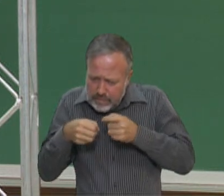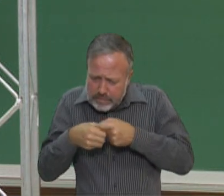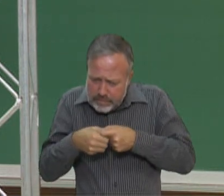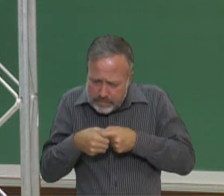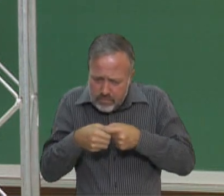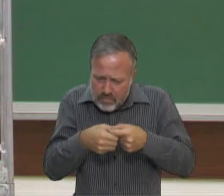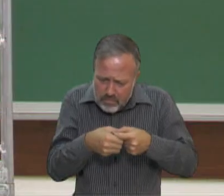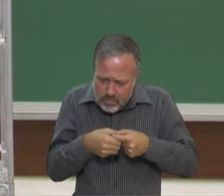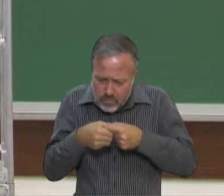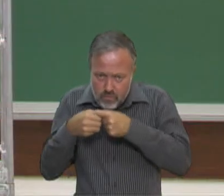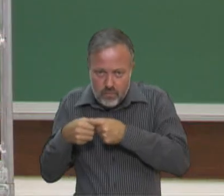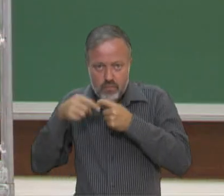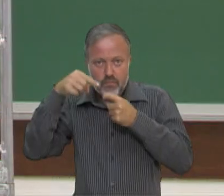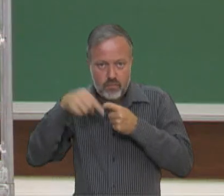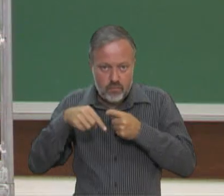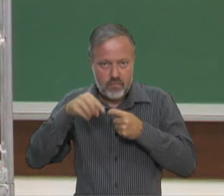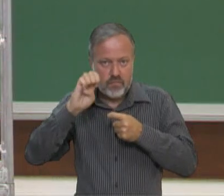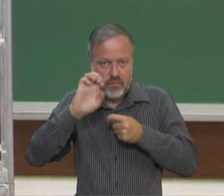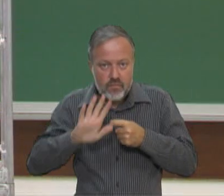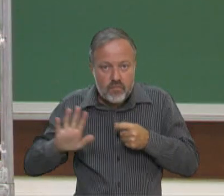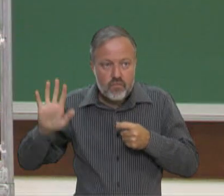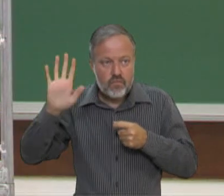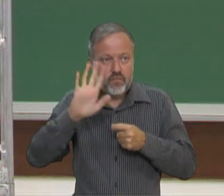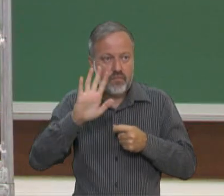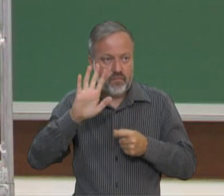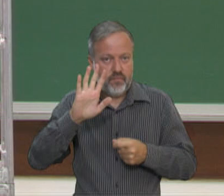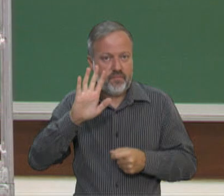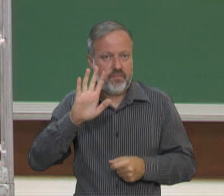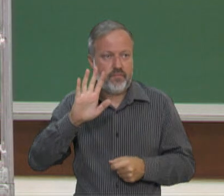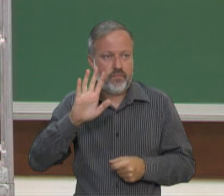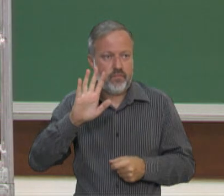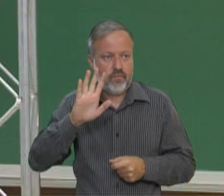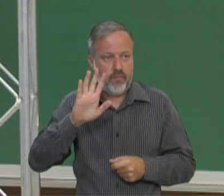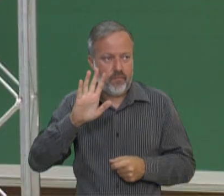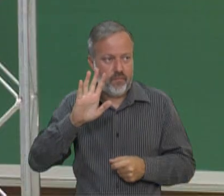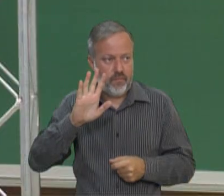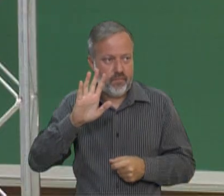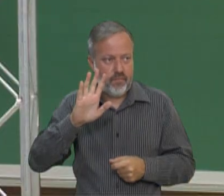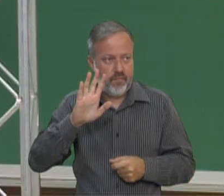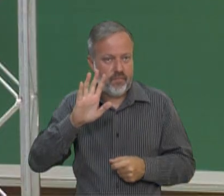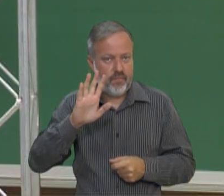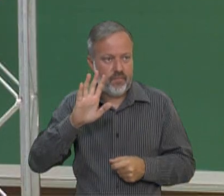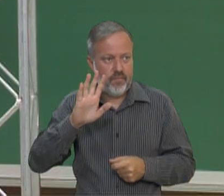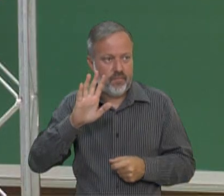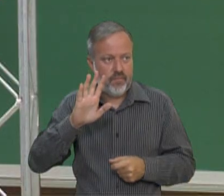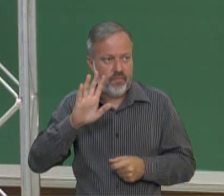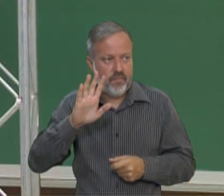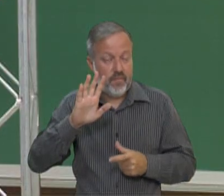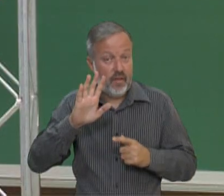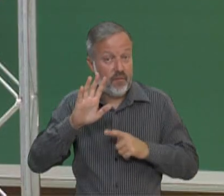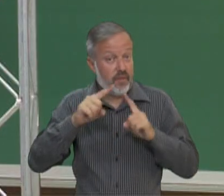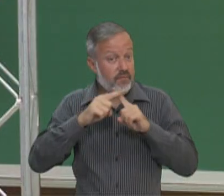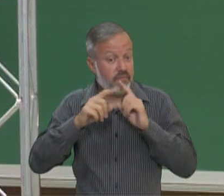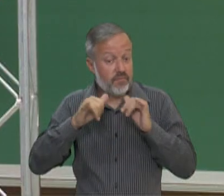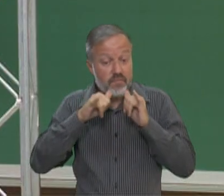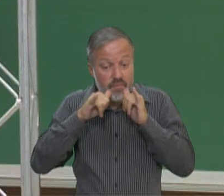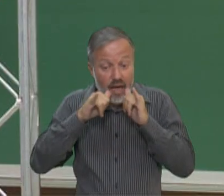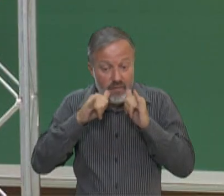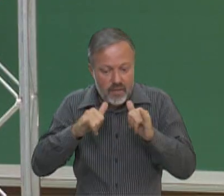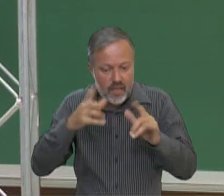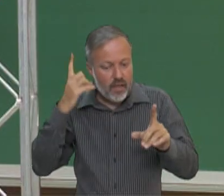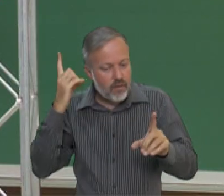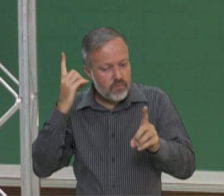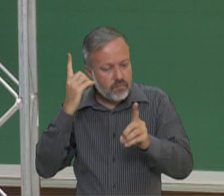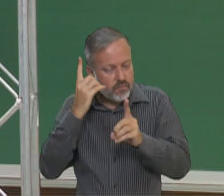este continente. Então, ali, resumidamente falando, nós temos a informação de que um grupo de arqueólogos